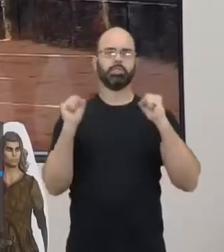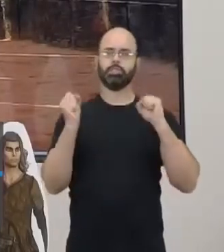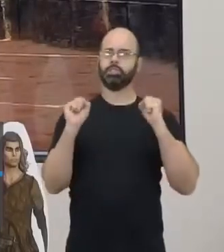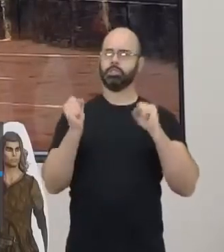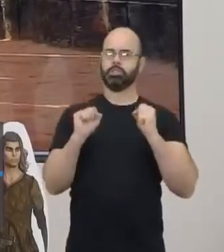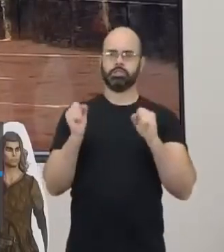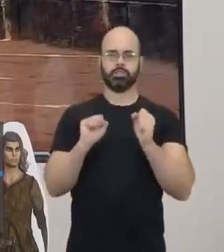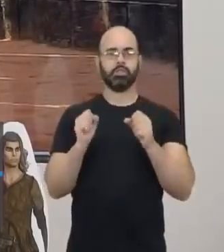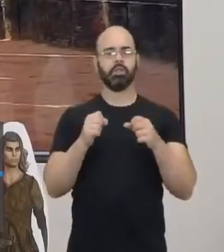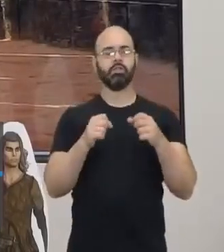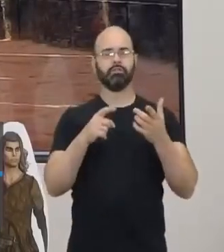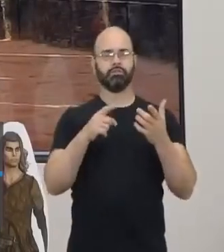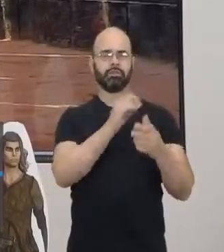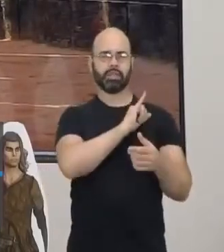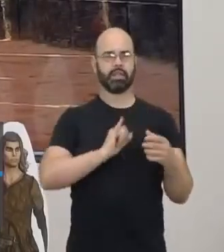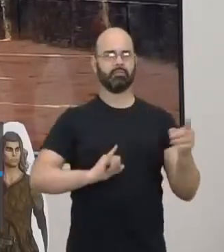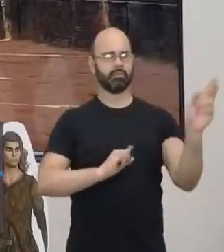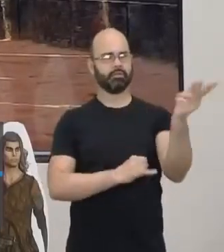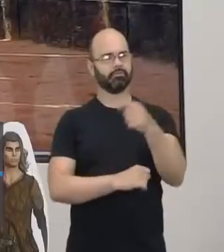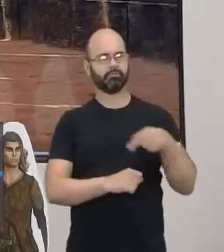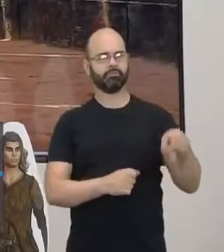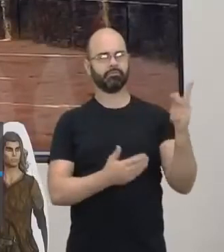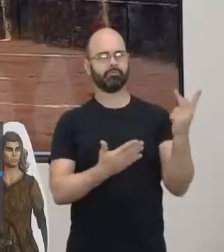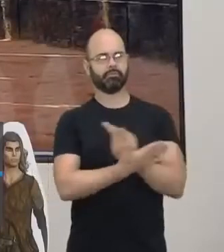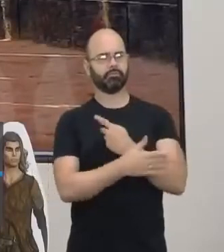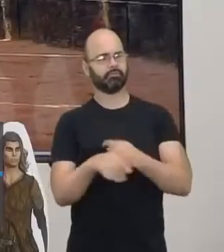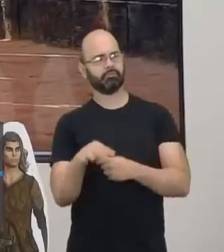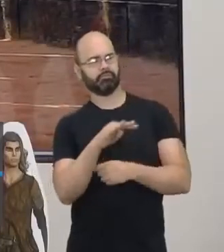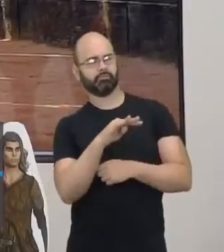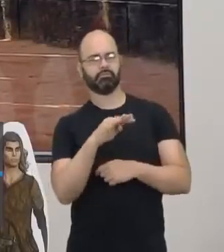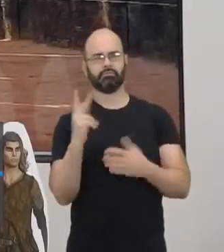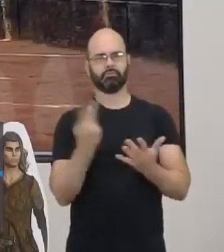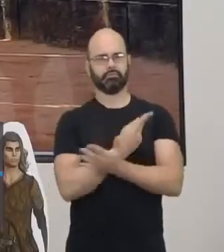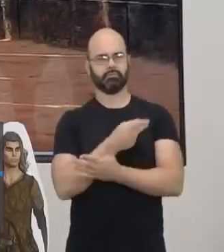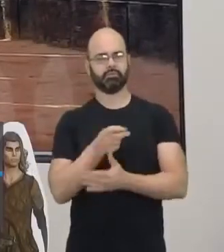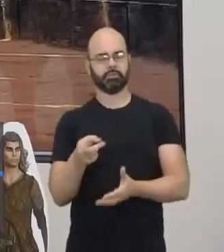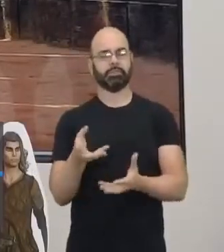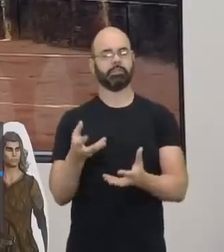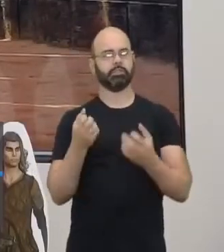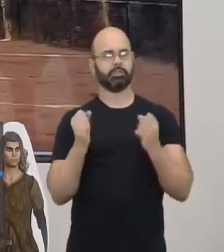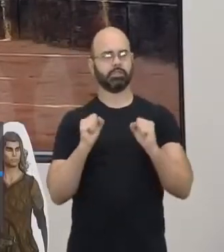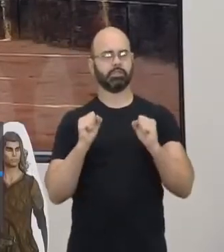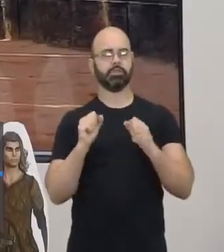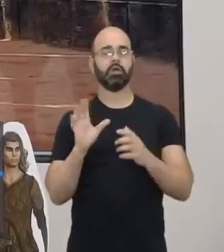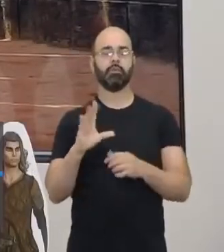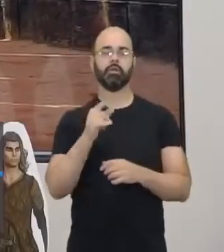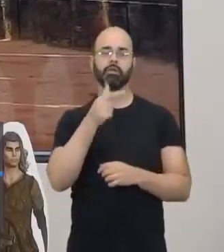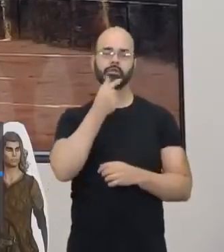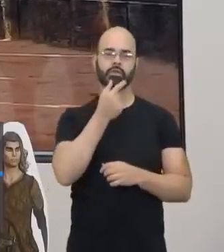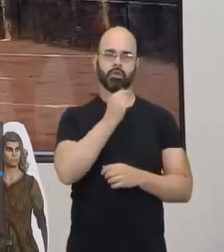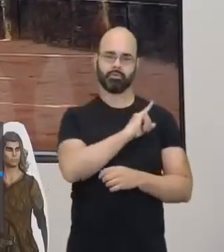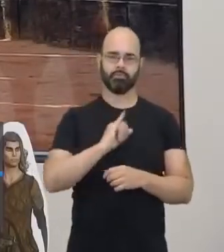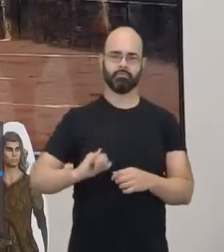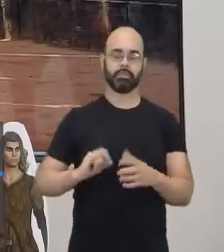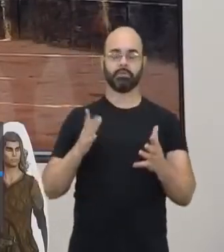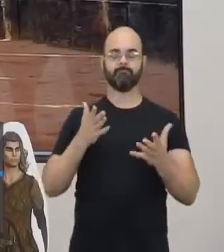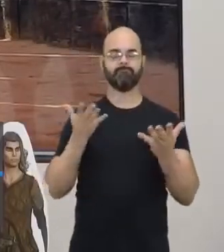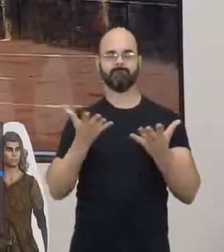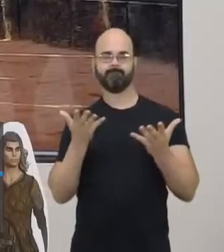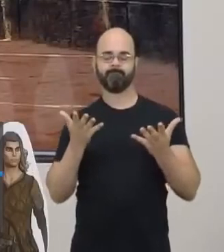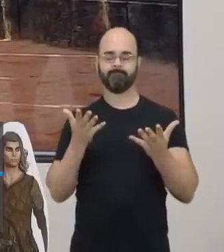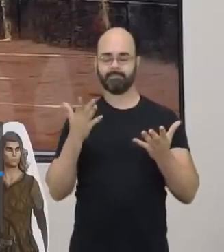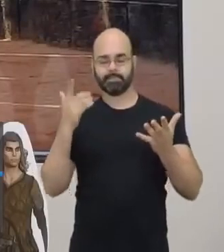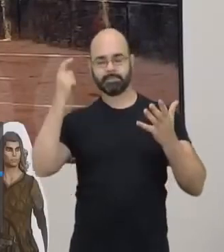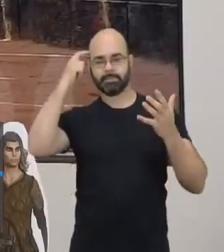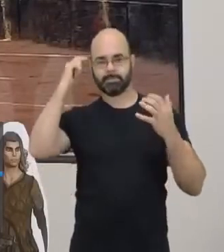estão acontecendo no Império. Então, o imperador, para deixar aquele povo mais tranquilo, para deixar o povo menos revoltado e não pensando